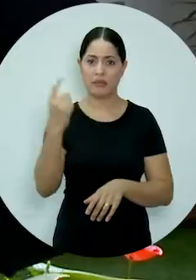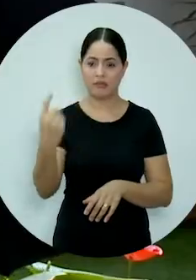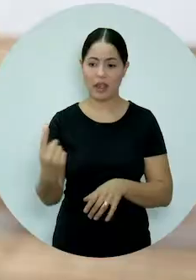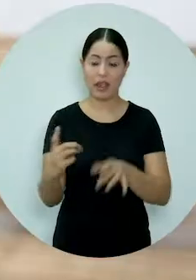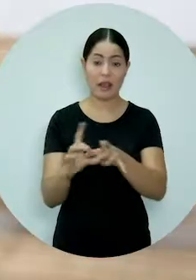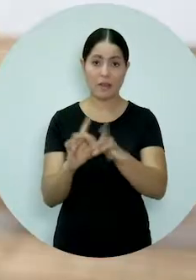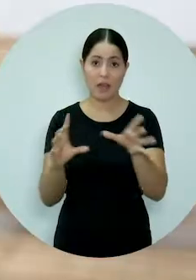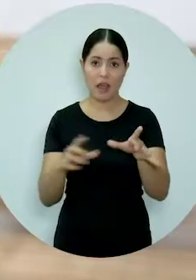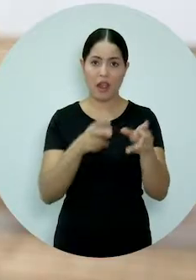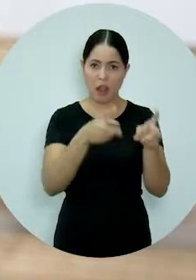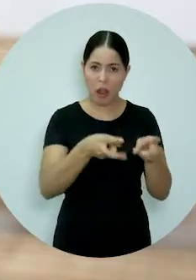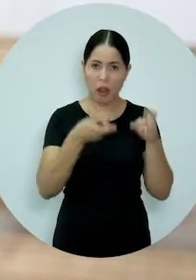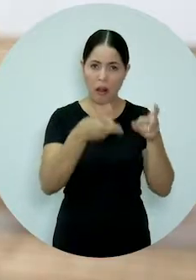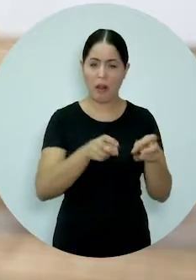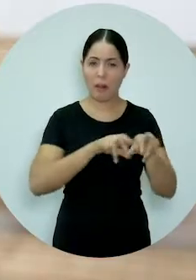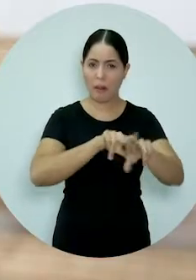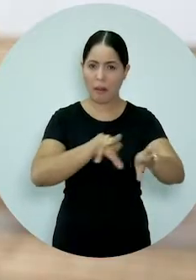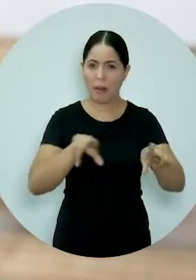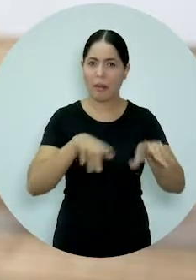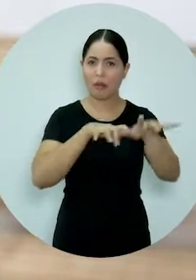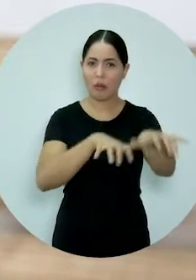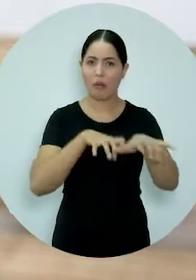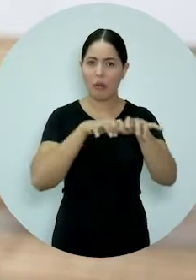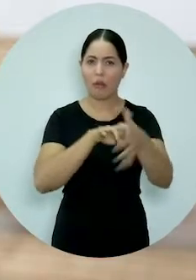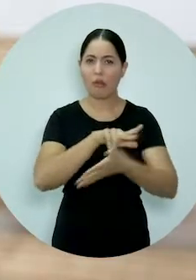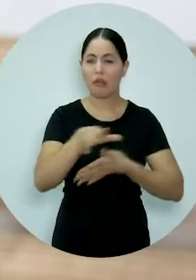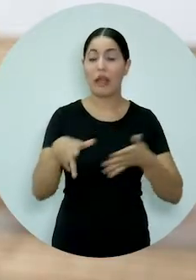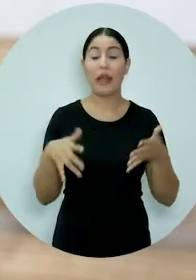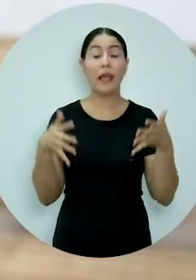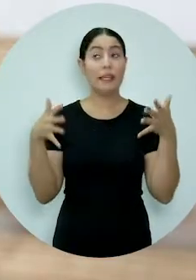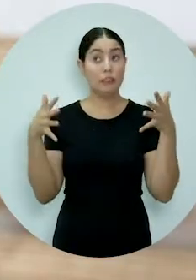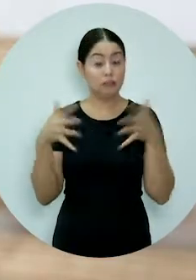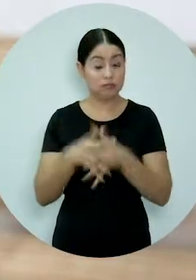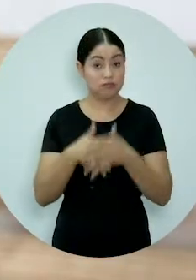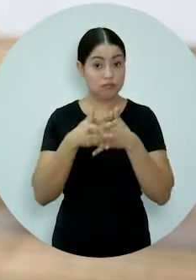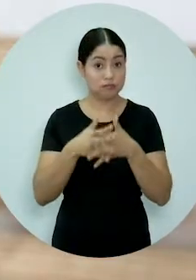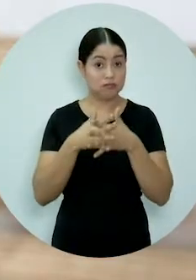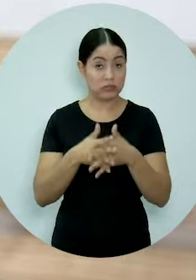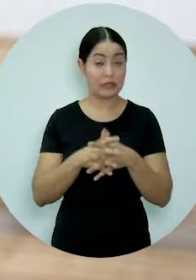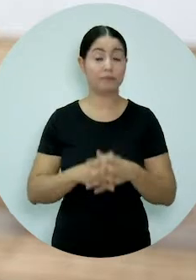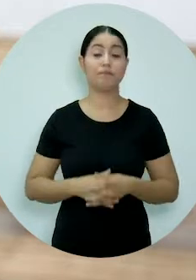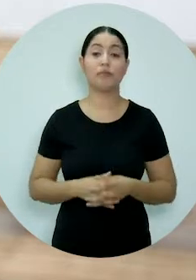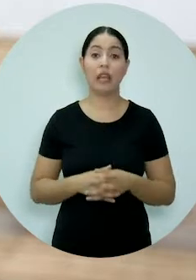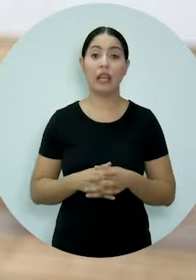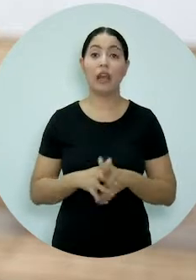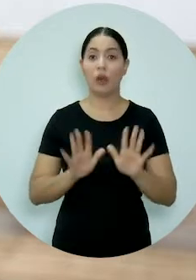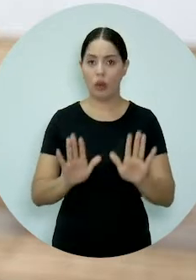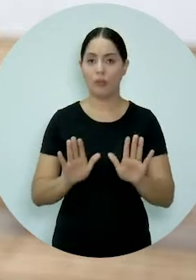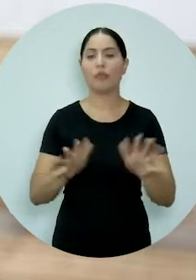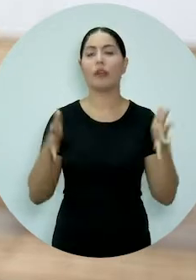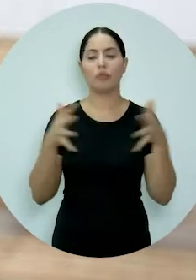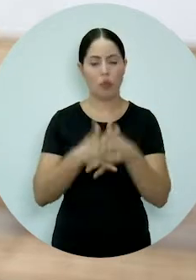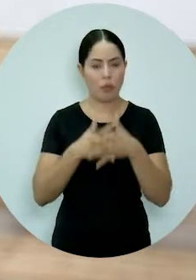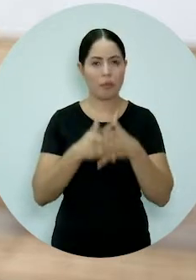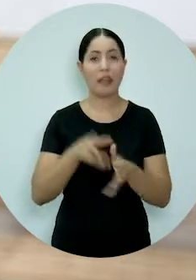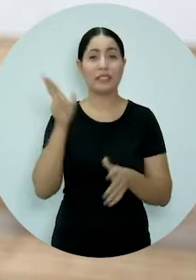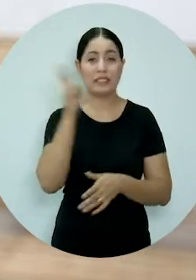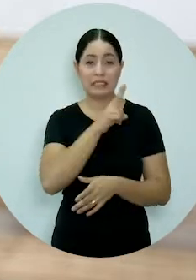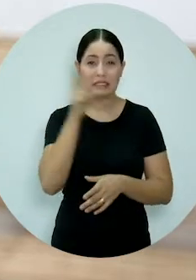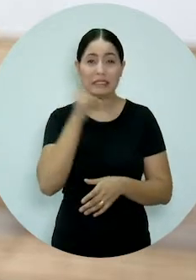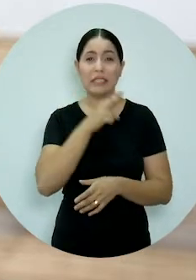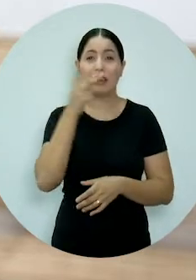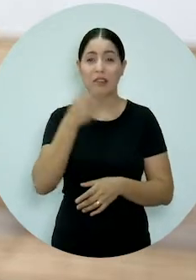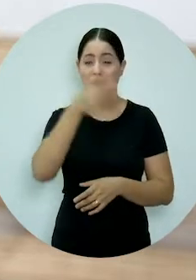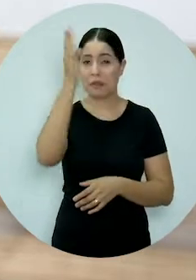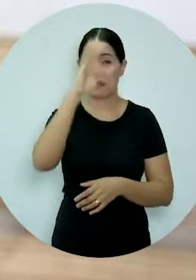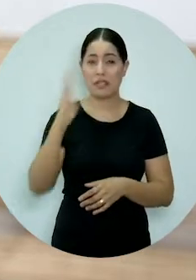indígenas? Então, essa temática da exploração mineral em terras indígenas é muito complexa e grave. A rigor, no país, não existe